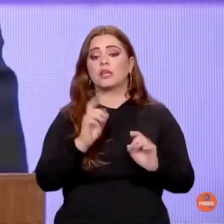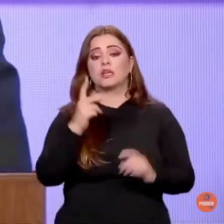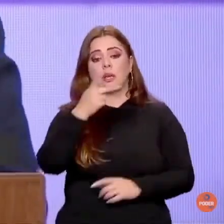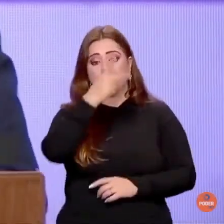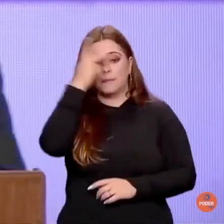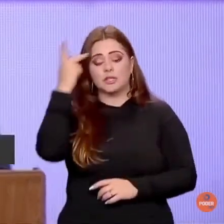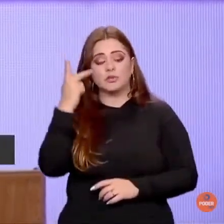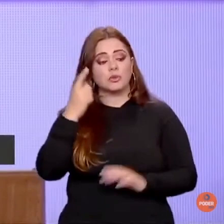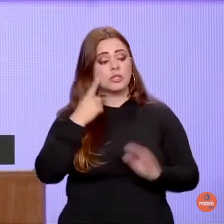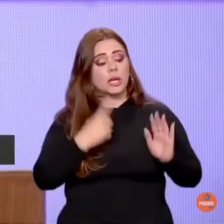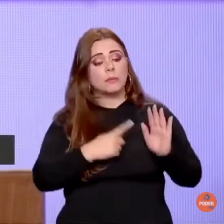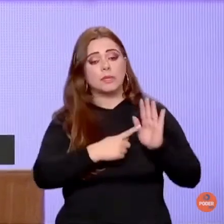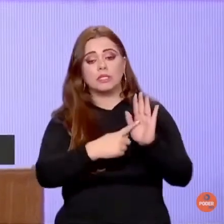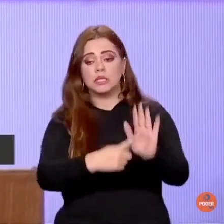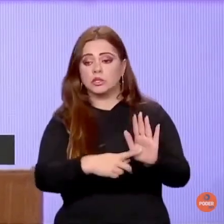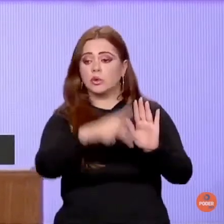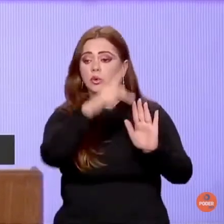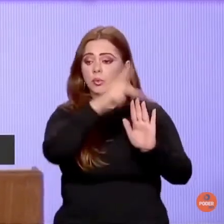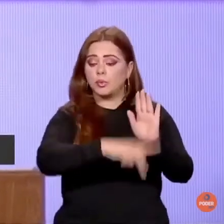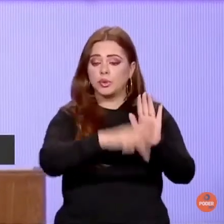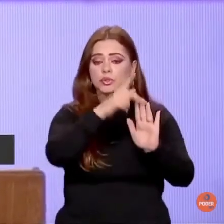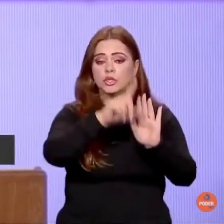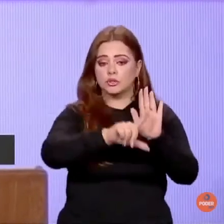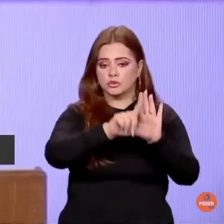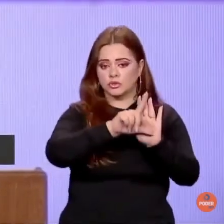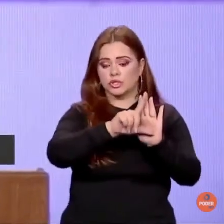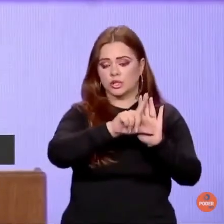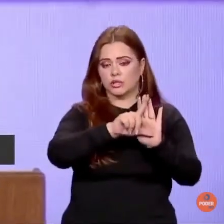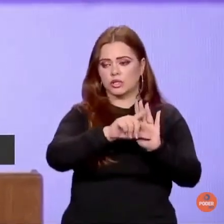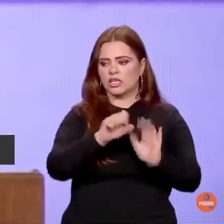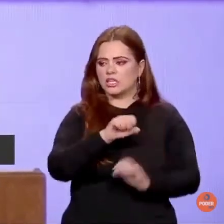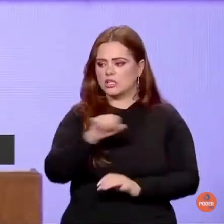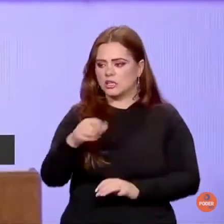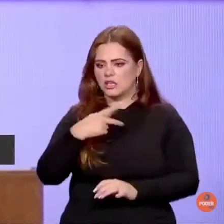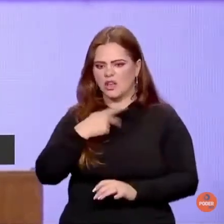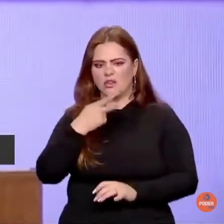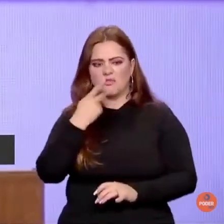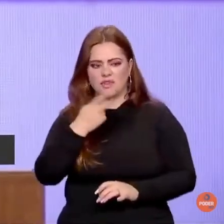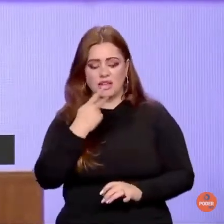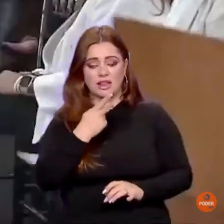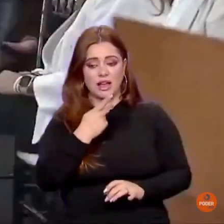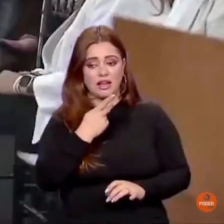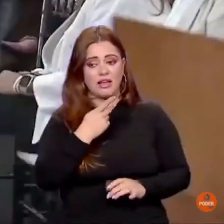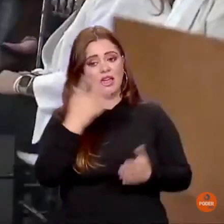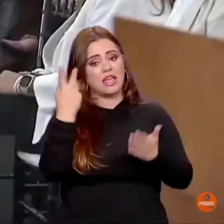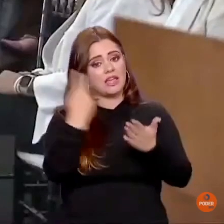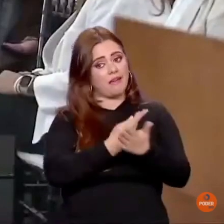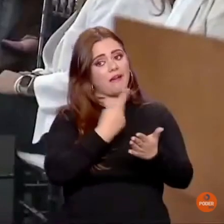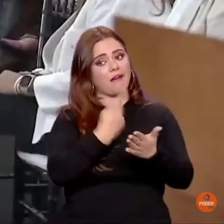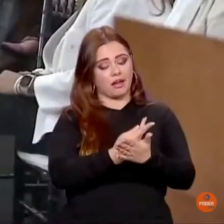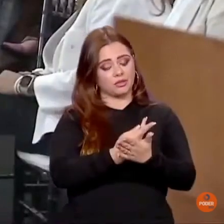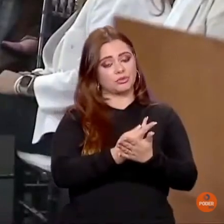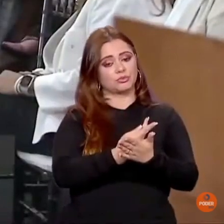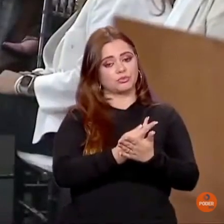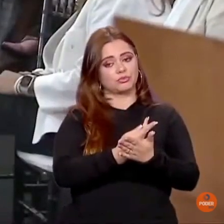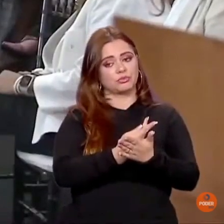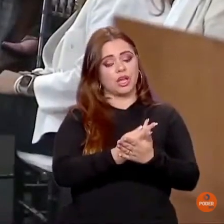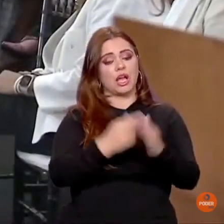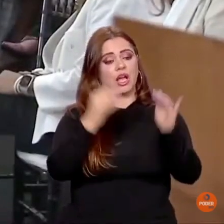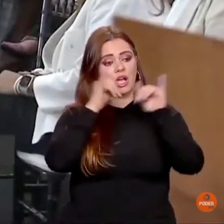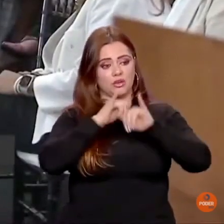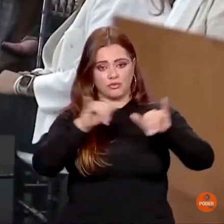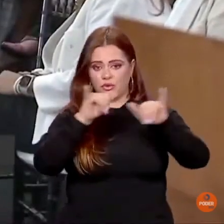que apresentaram um projeto de lei. E se eu falar aqui, escorregar numa palavra, a manchete poderá não